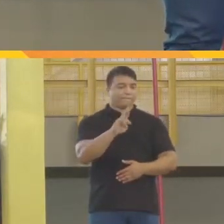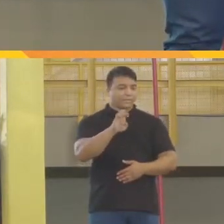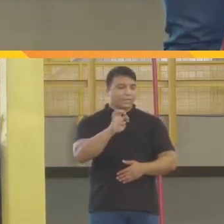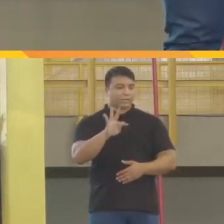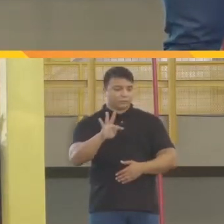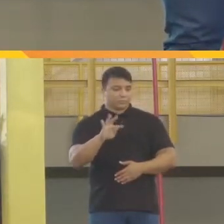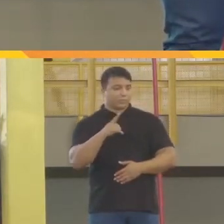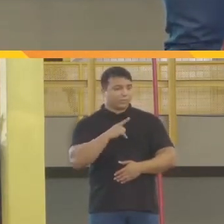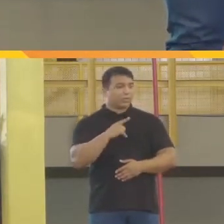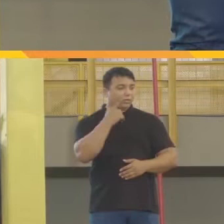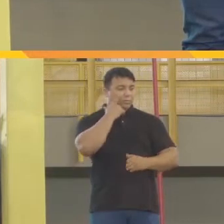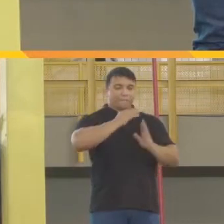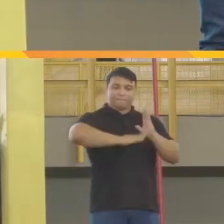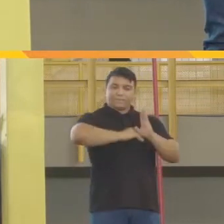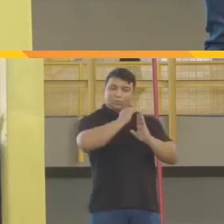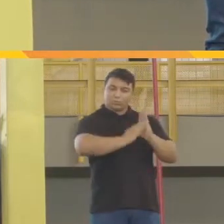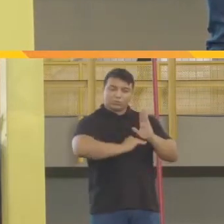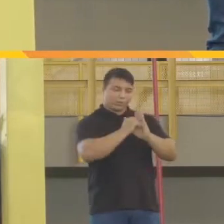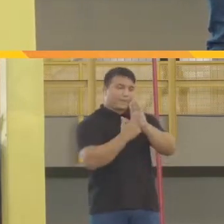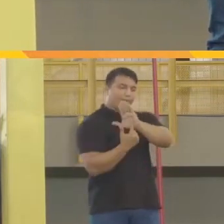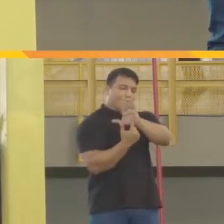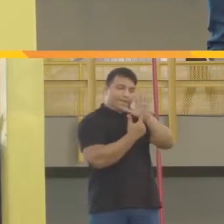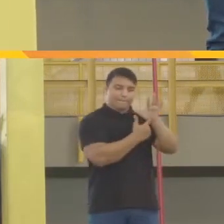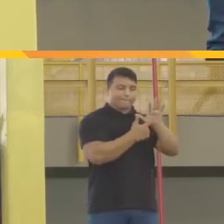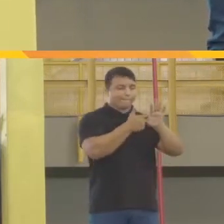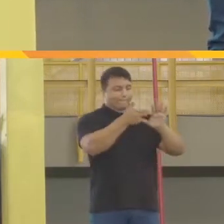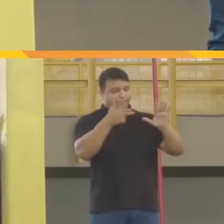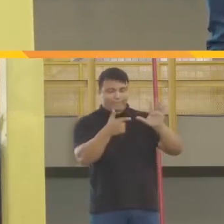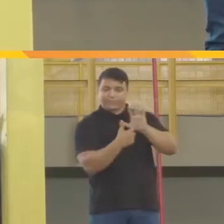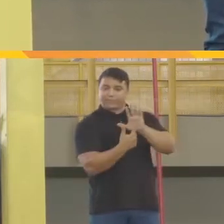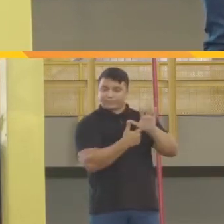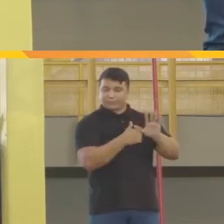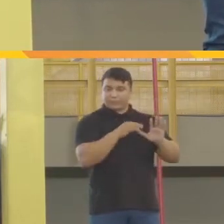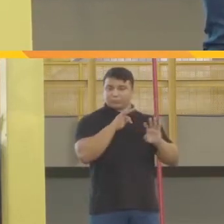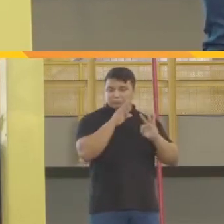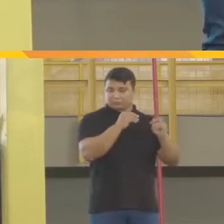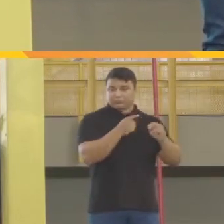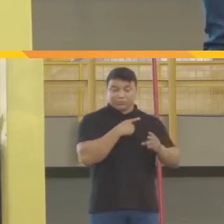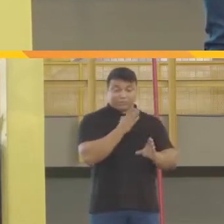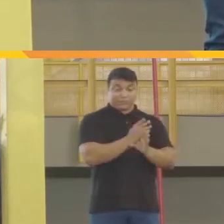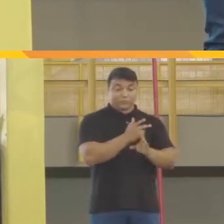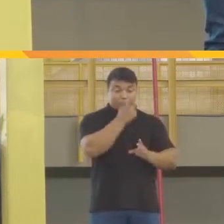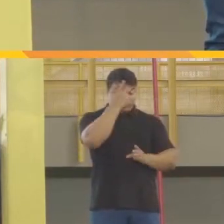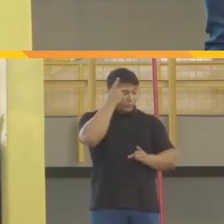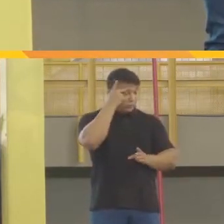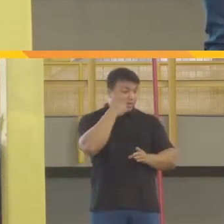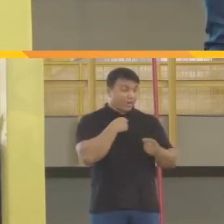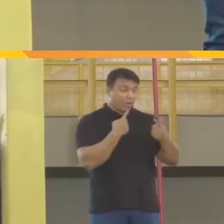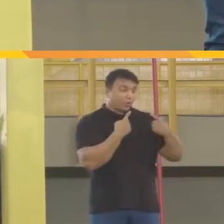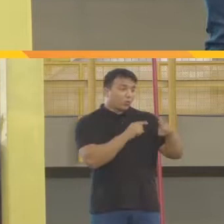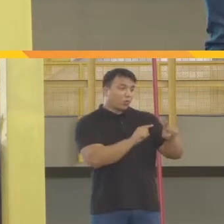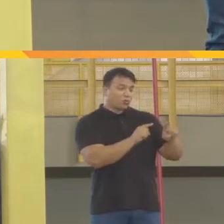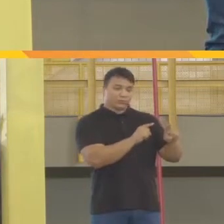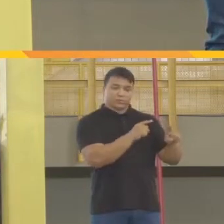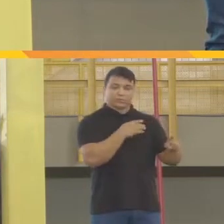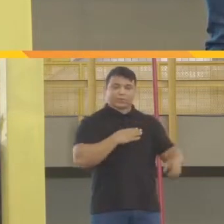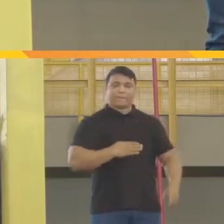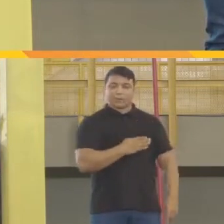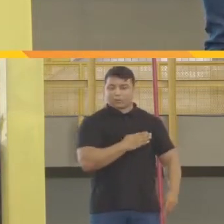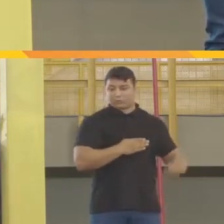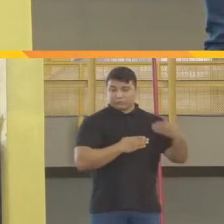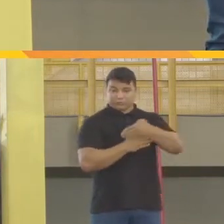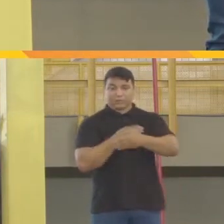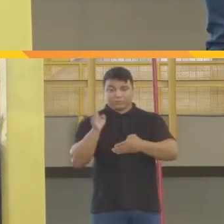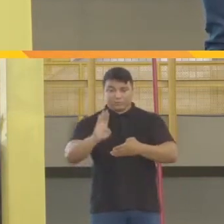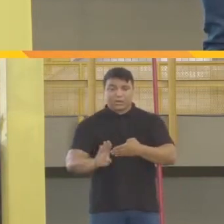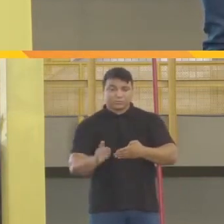nossa flora, os nossos costumes, os nossos hábitos, tá? Então, muitos franceses que eram contrários a Napoleão vinham para cá